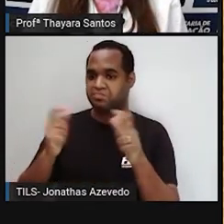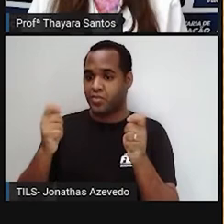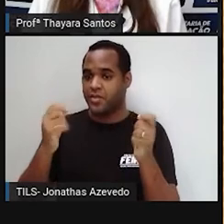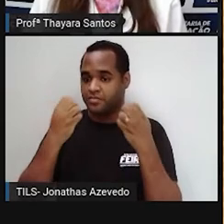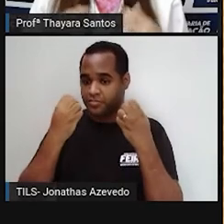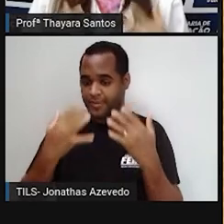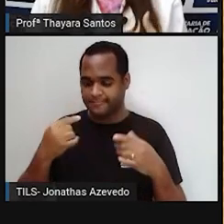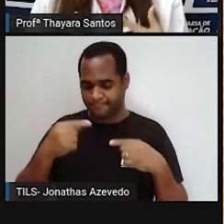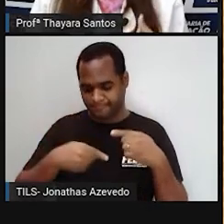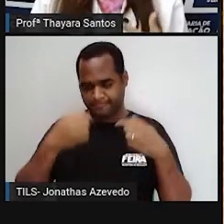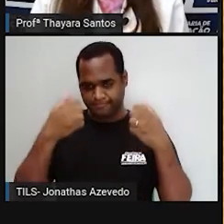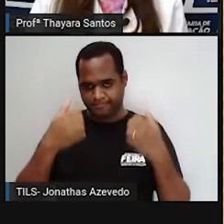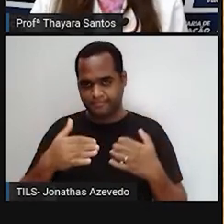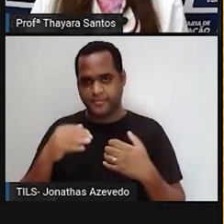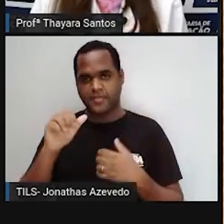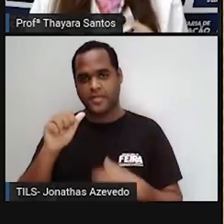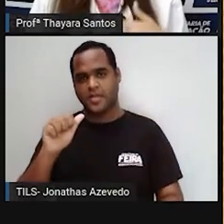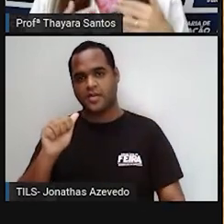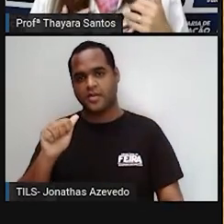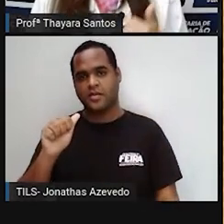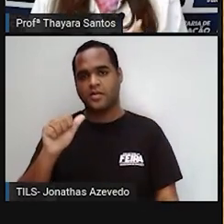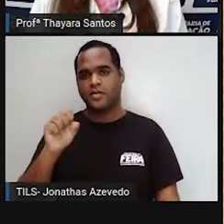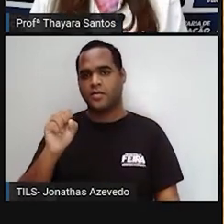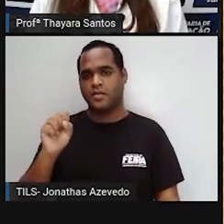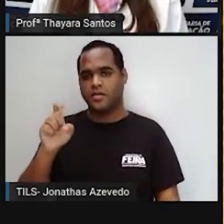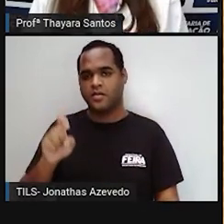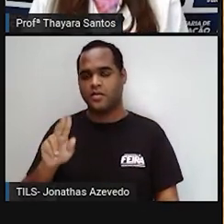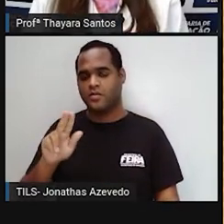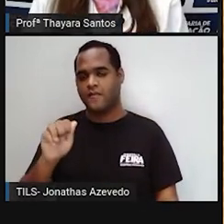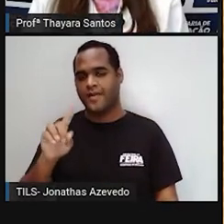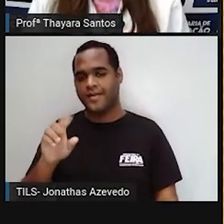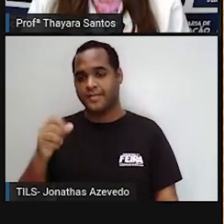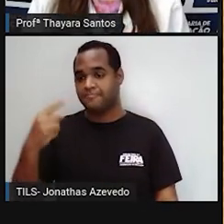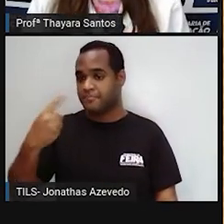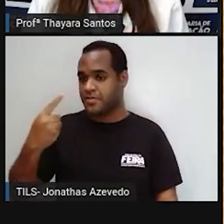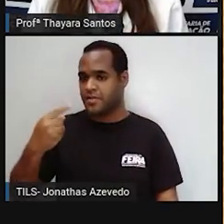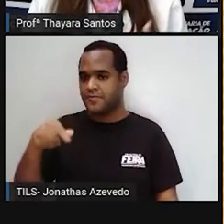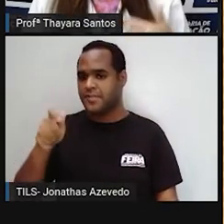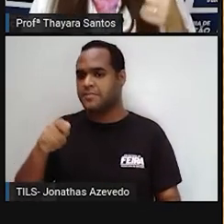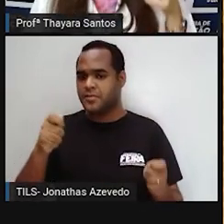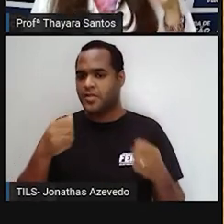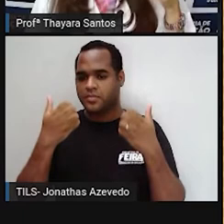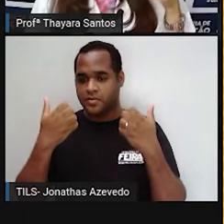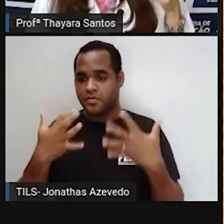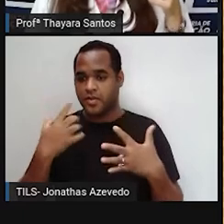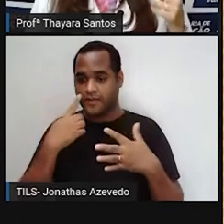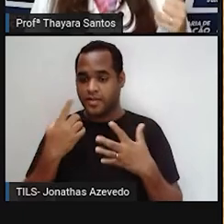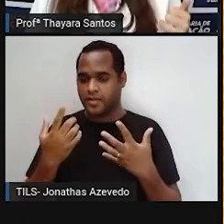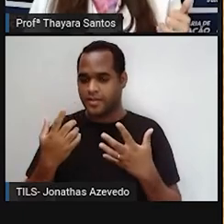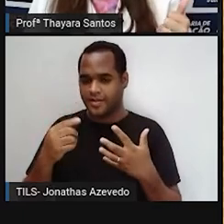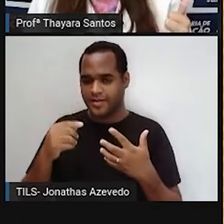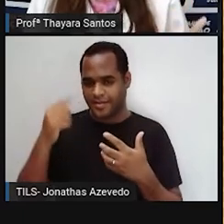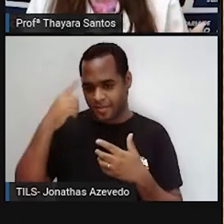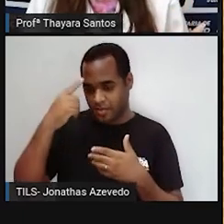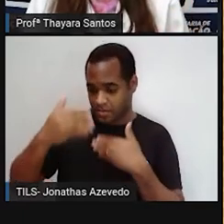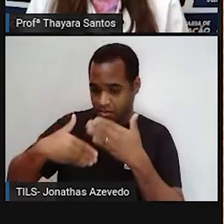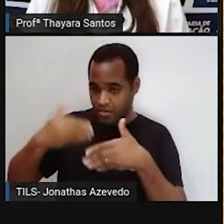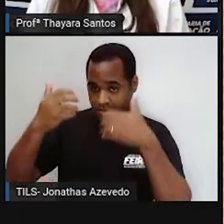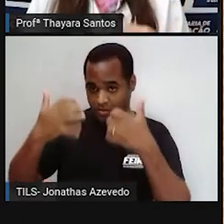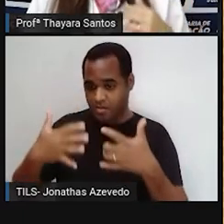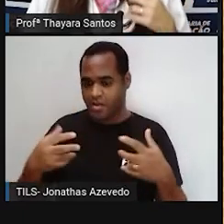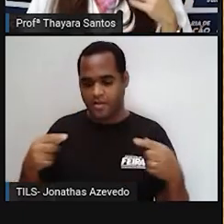vantagens da reprodução assexuada. Então, a primeira vantagem é que a gente vai ter a formação de